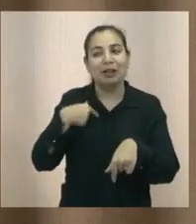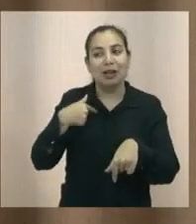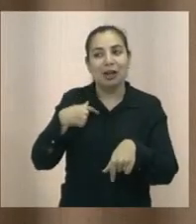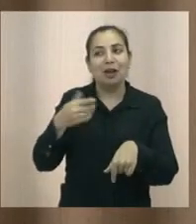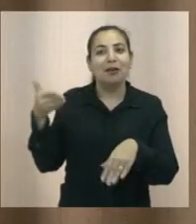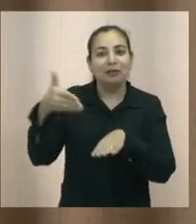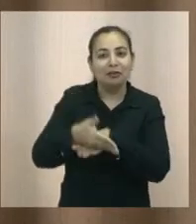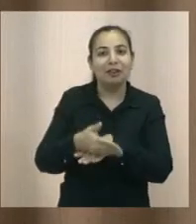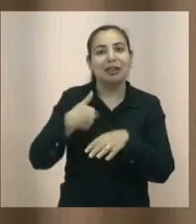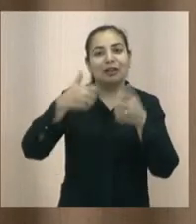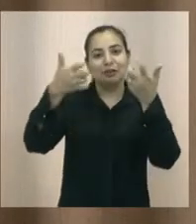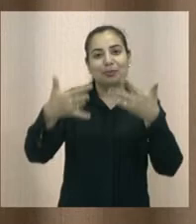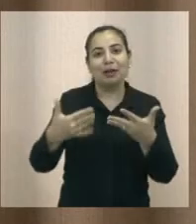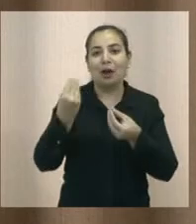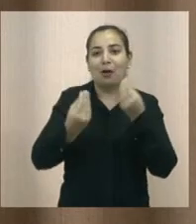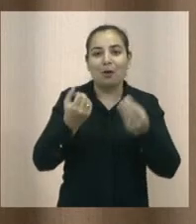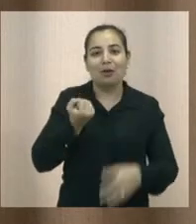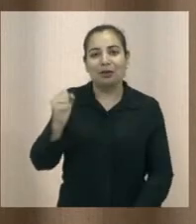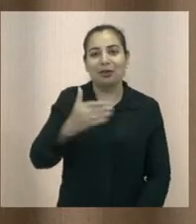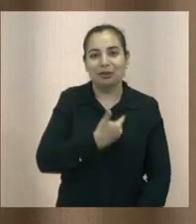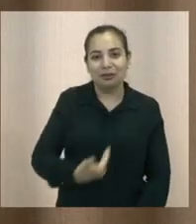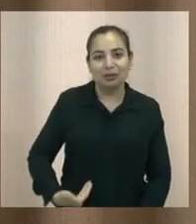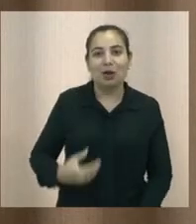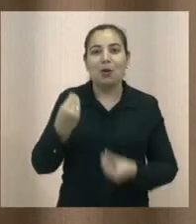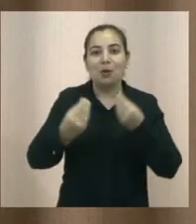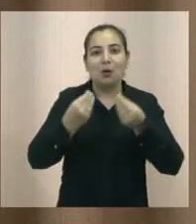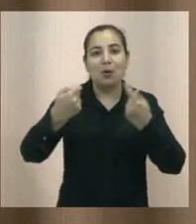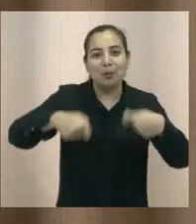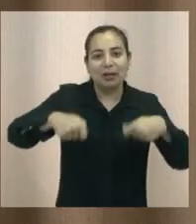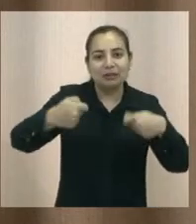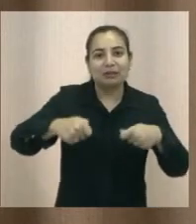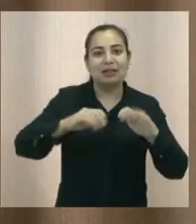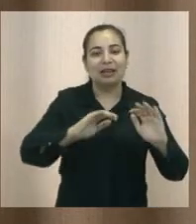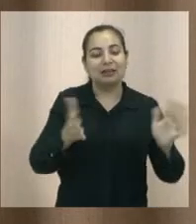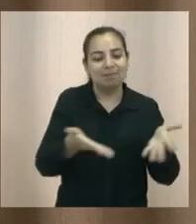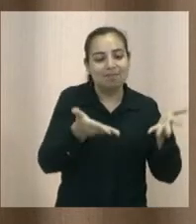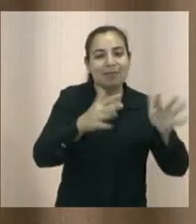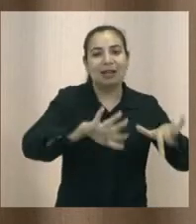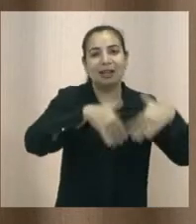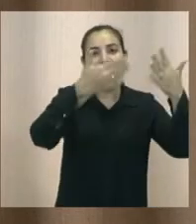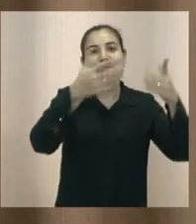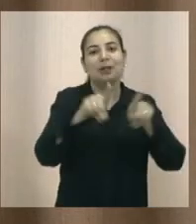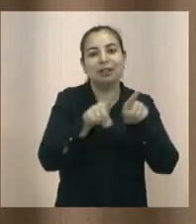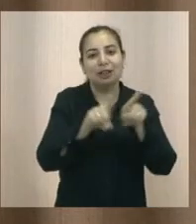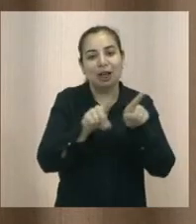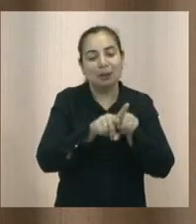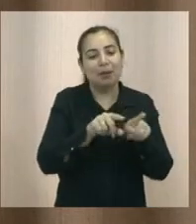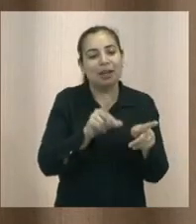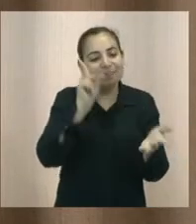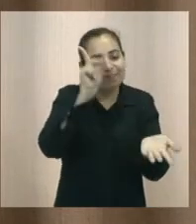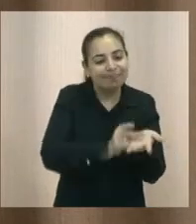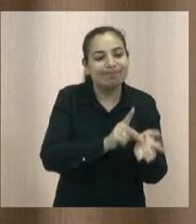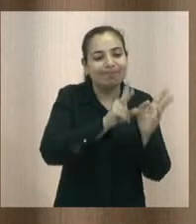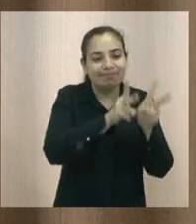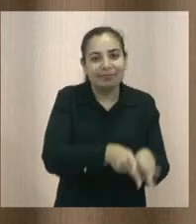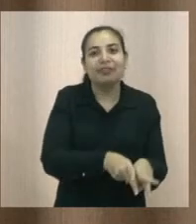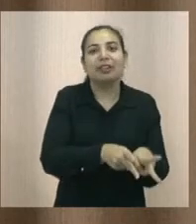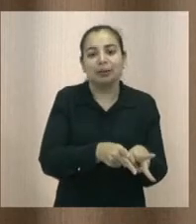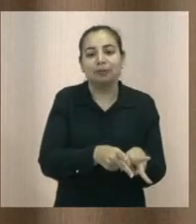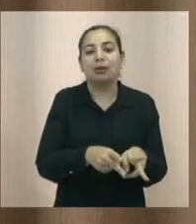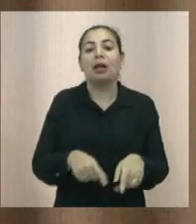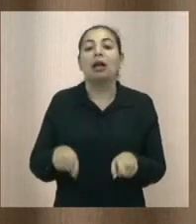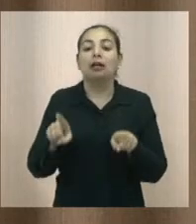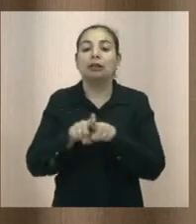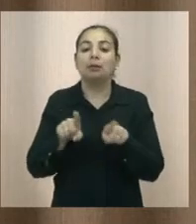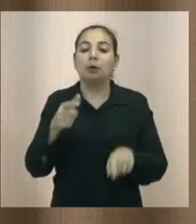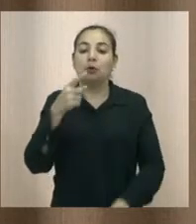defensoria, de falar da expansão da defensoria, falar da necessidade de crescimento e fortalecimento dessa instituição. A gente tem um 129,